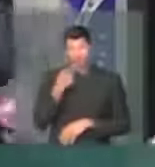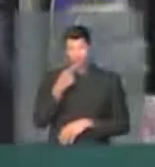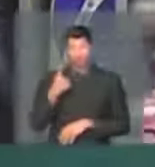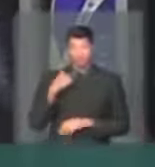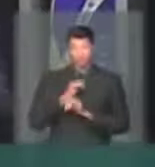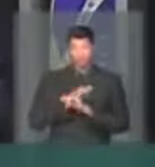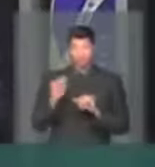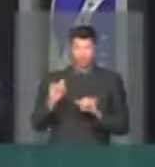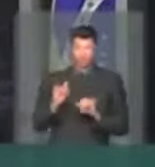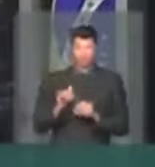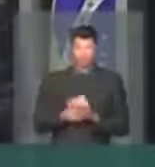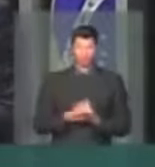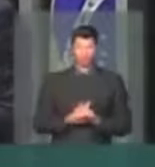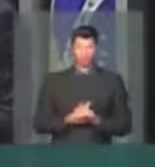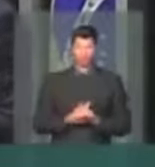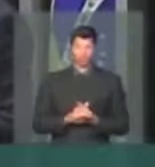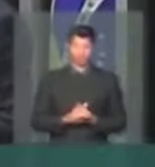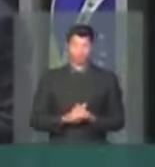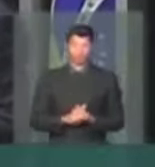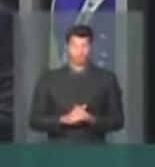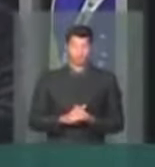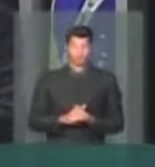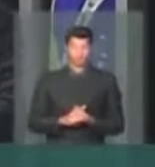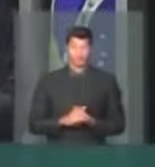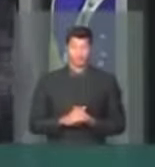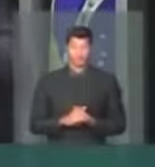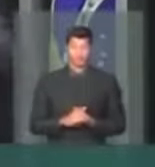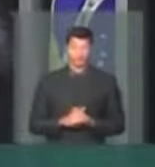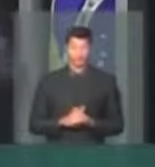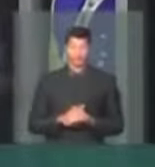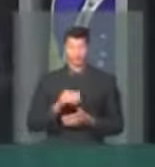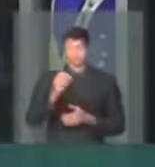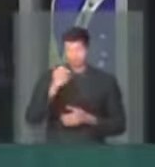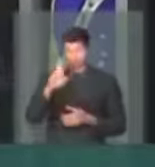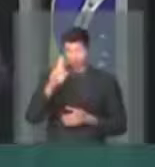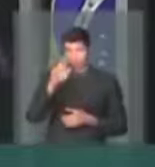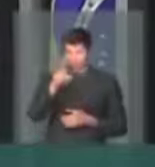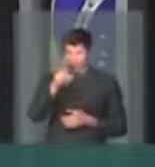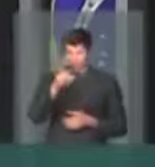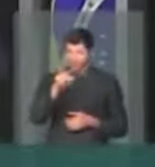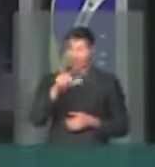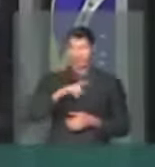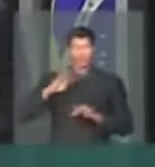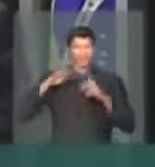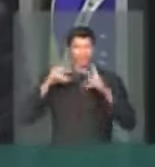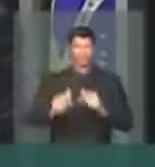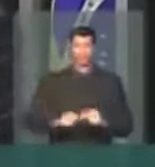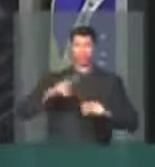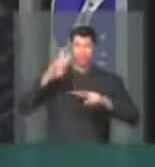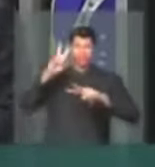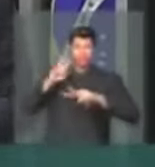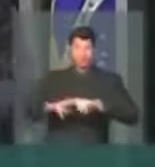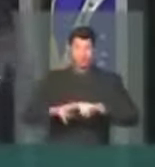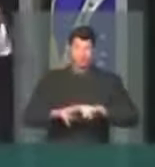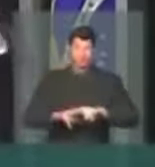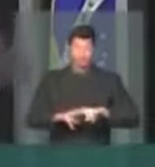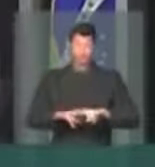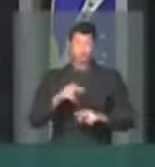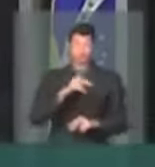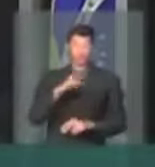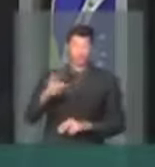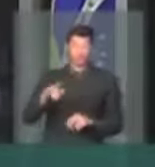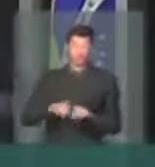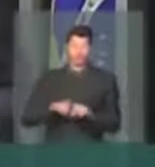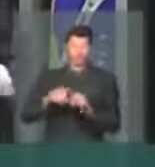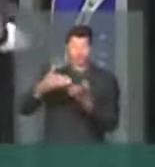Eu disse em alto bom som, senhor Vacari. Senhor João Vacari, o senhor tem tudo para ser preso e o PT para